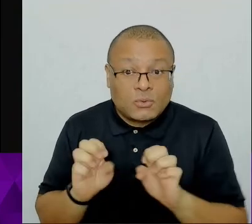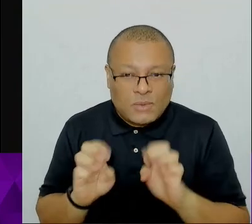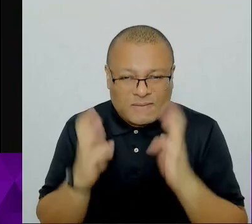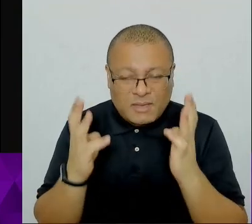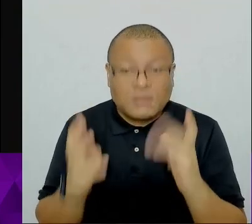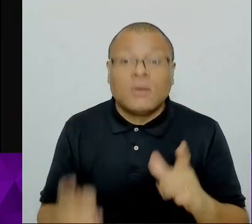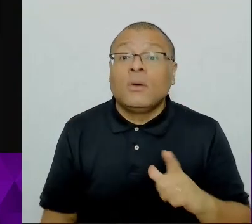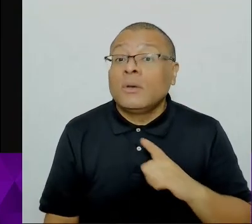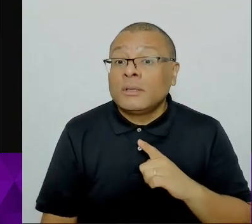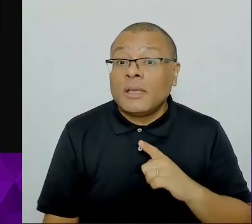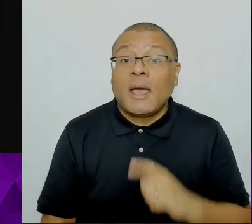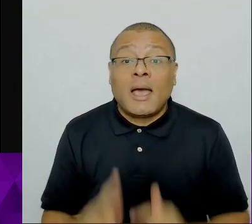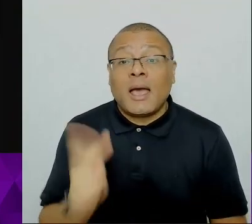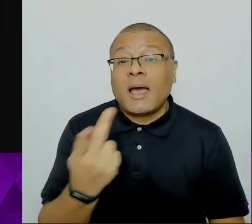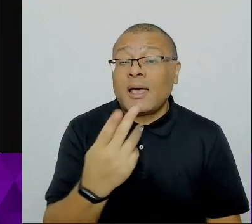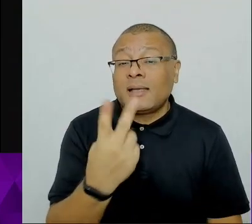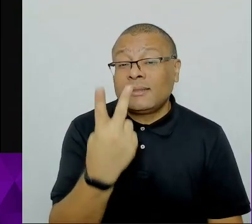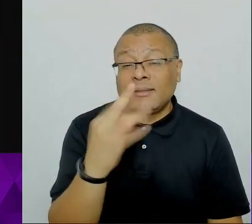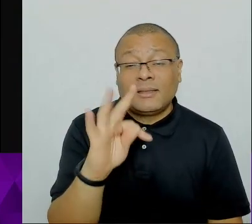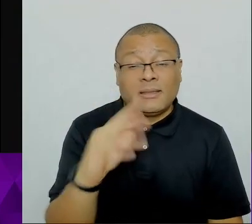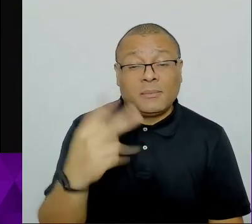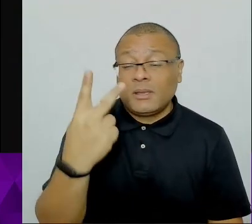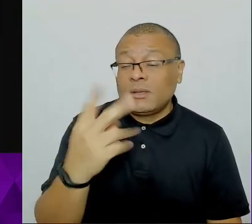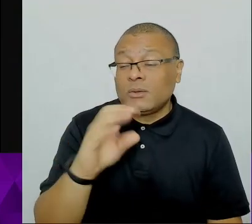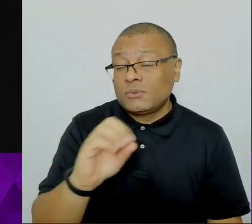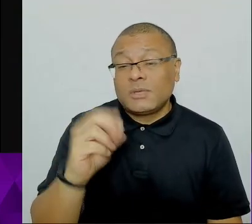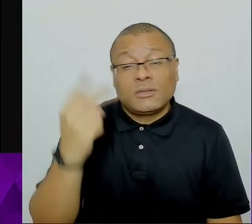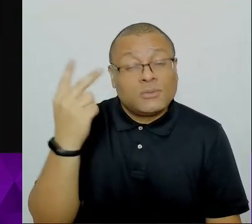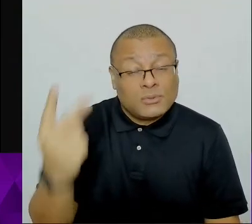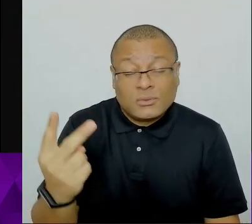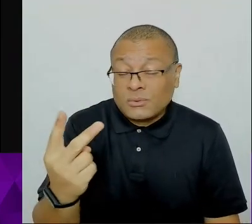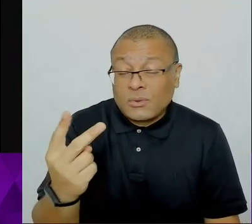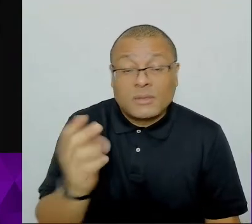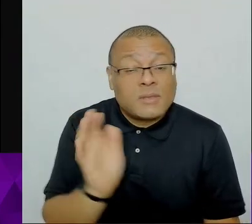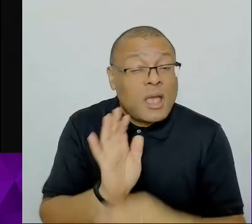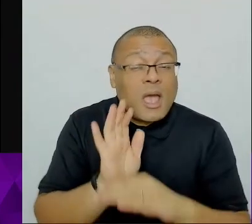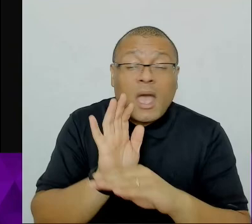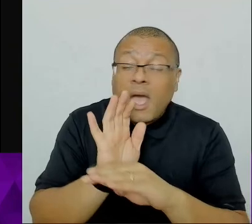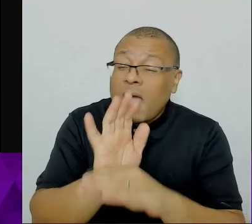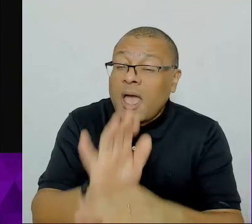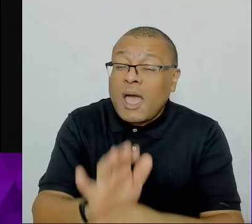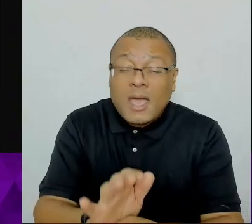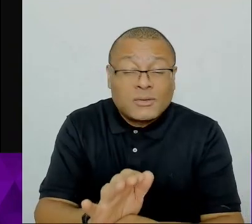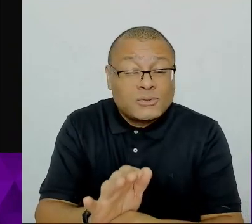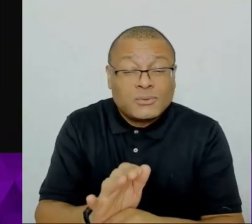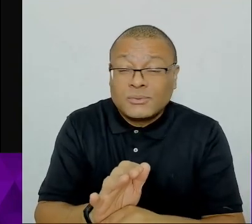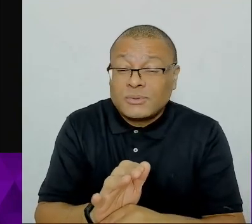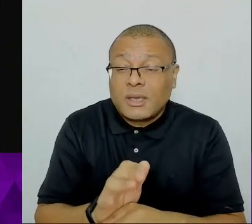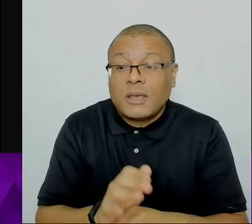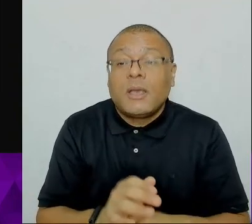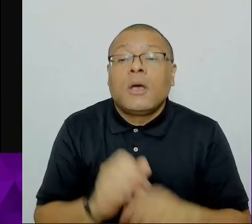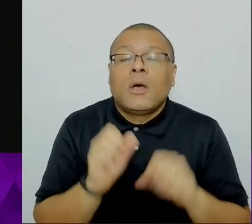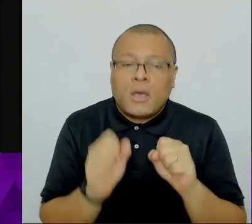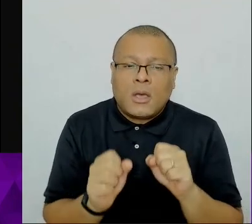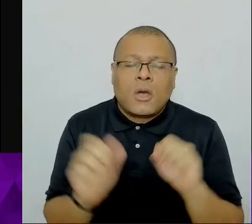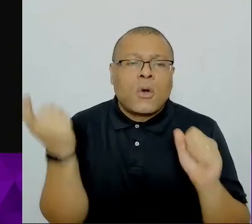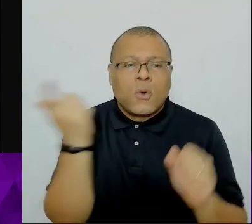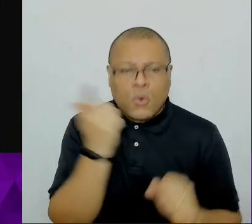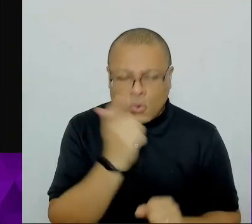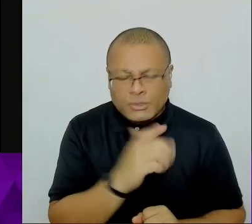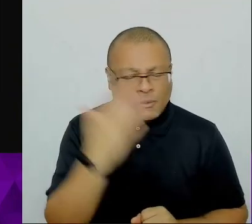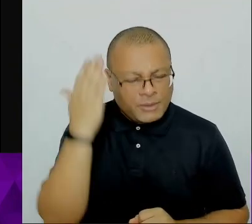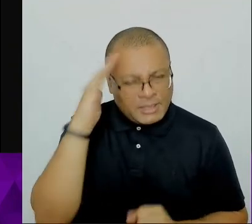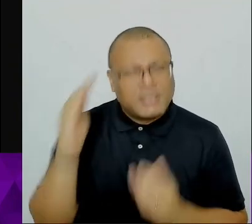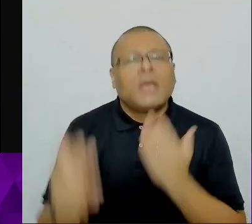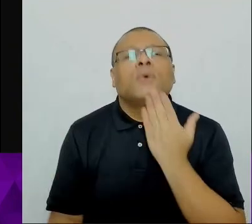o HTTP 202, que ele meio que serve como 201, mas ele está indicando o seguinte: a gente conseguiu entender a sua request, a